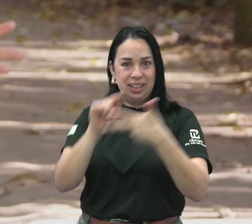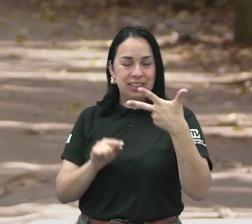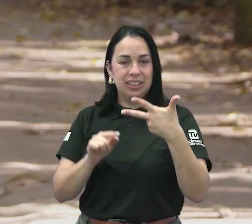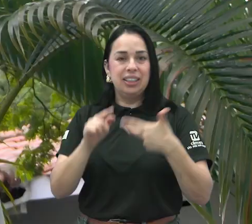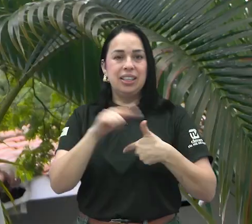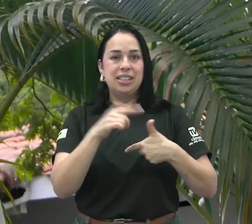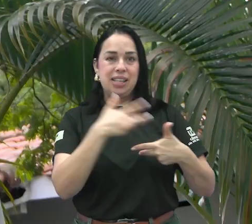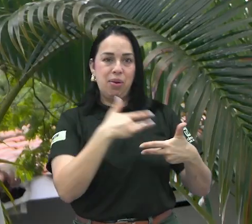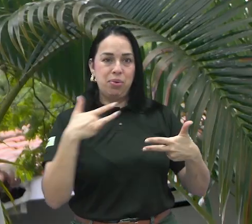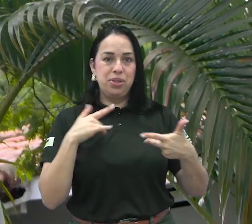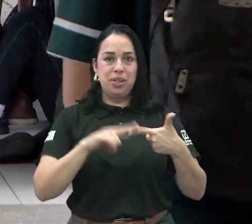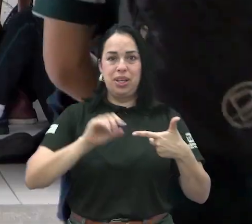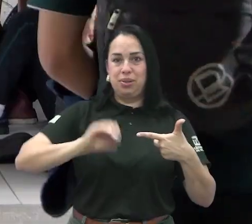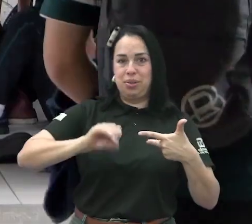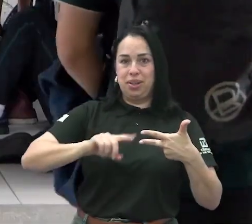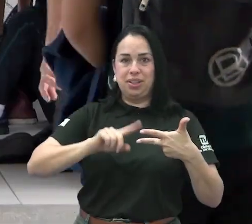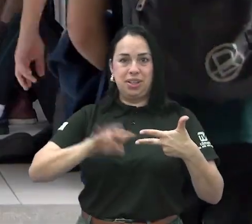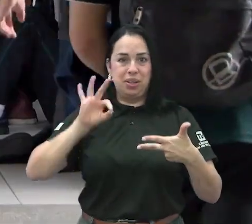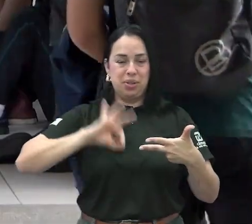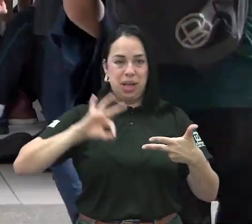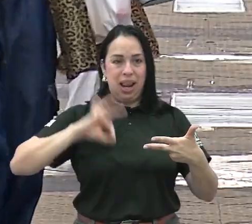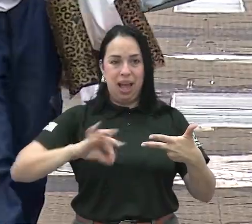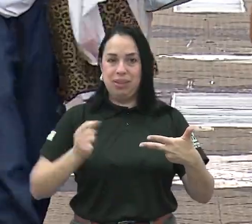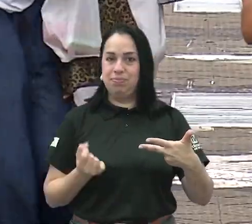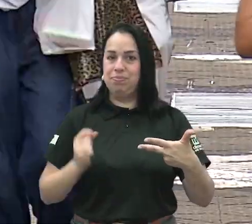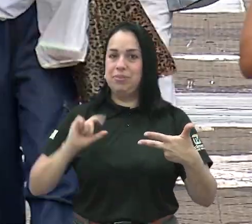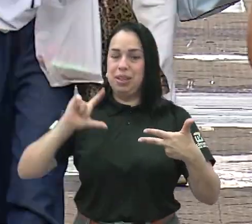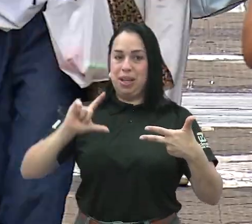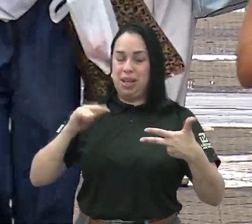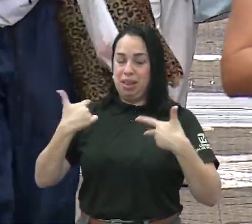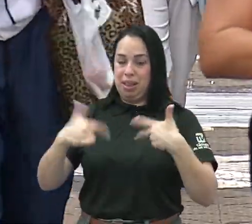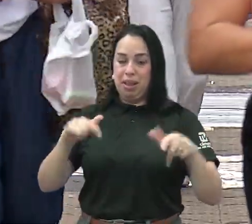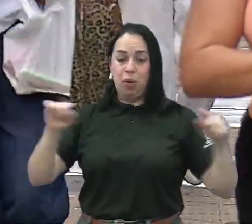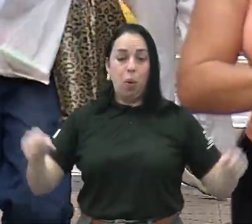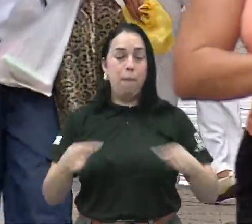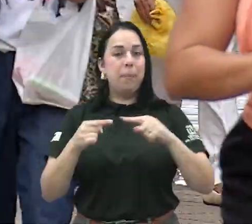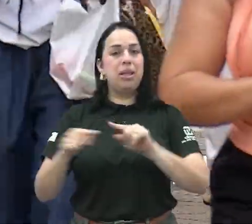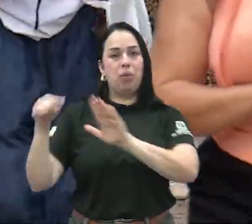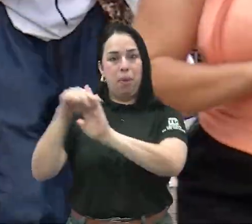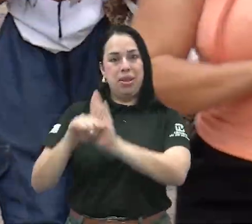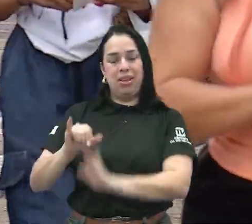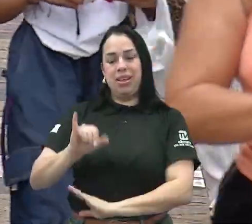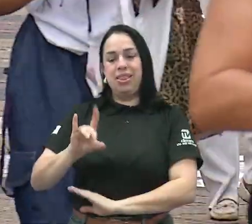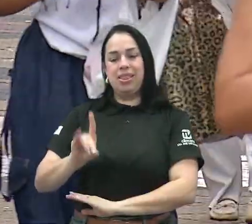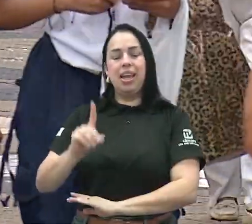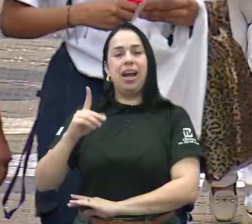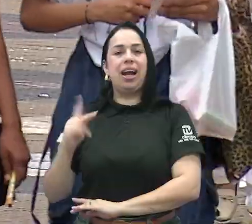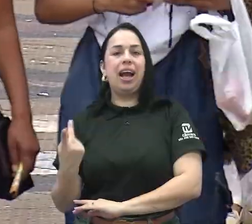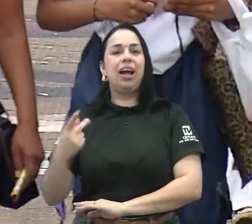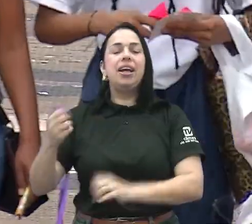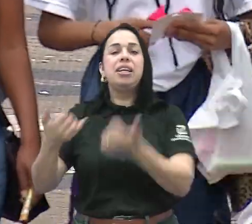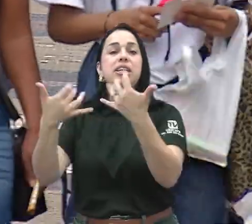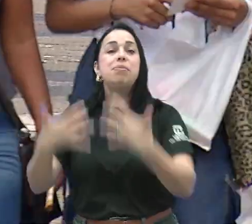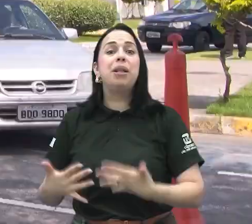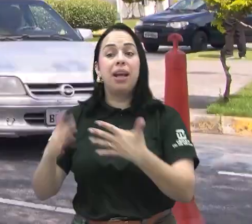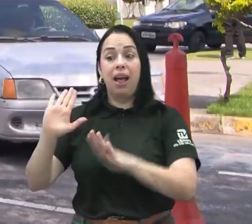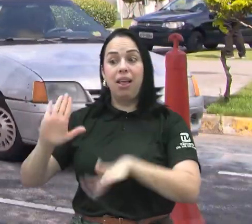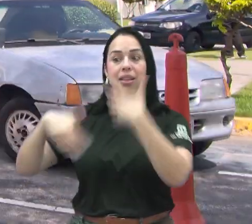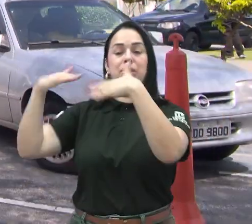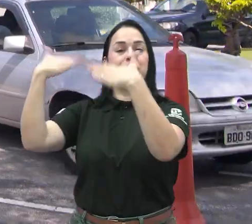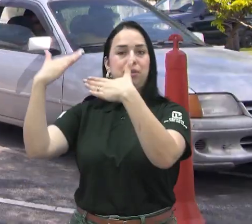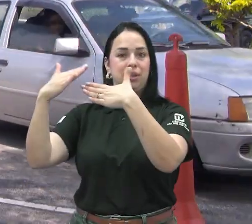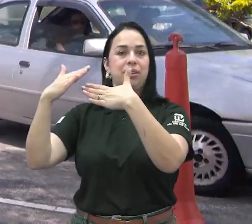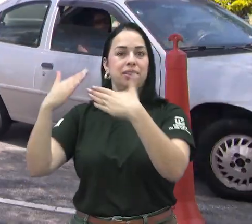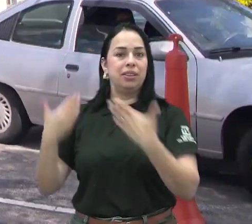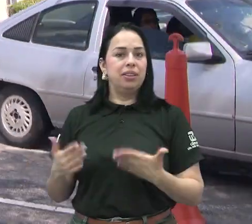Valéria destacou, saúde, educação e renda, são pilares para o IDH, o Índice de Desenvolvimento Humano.